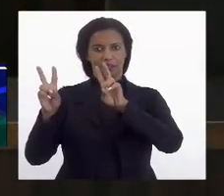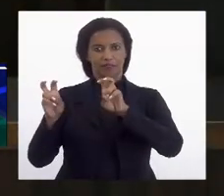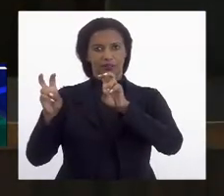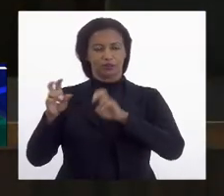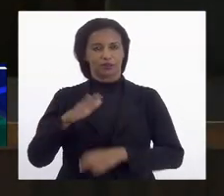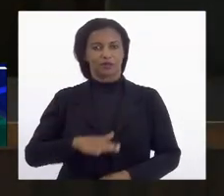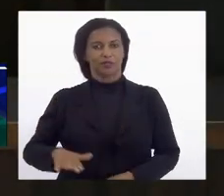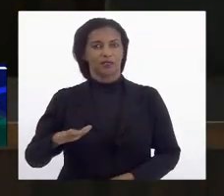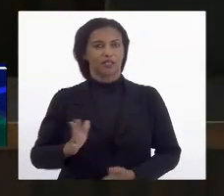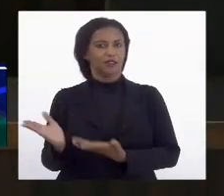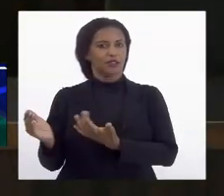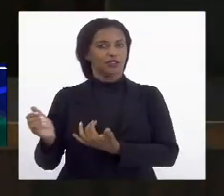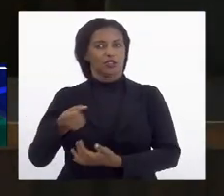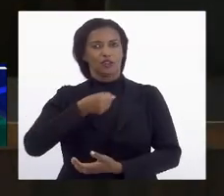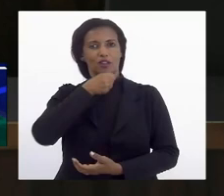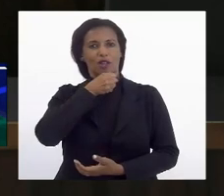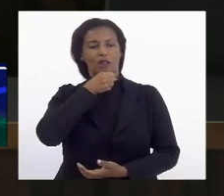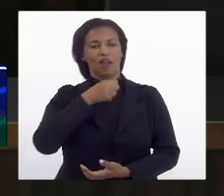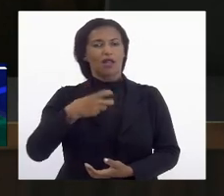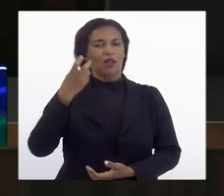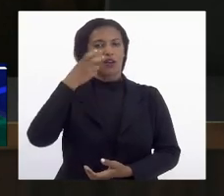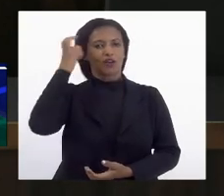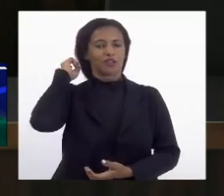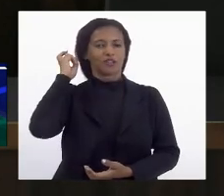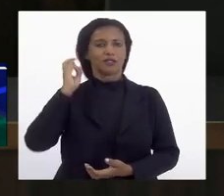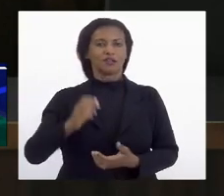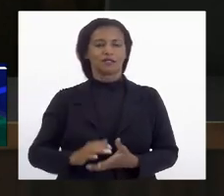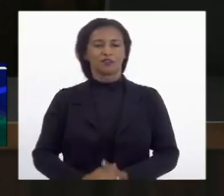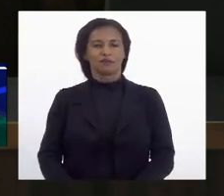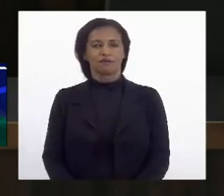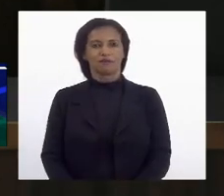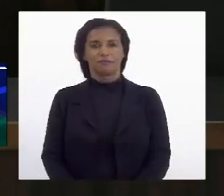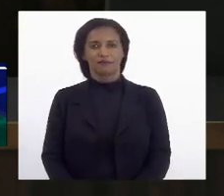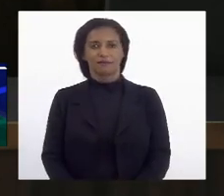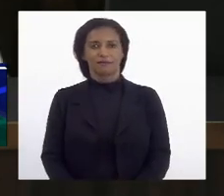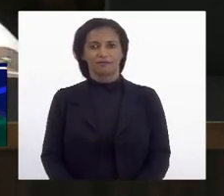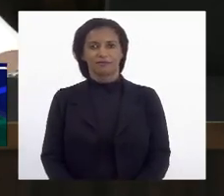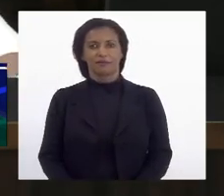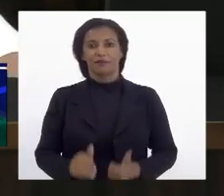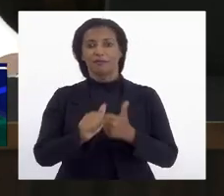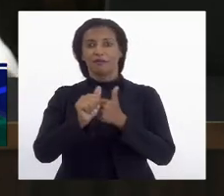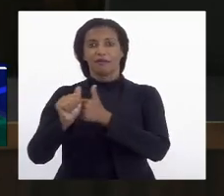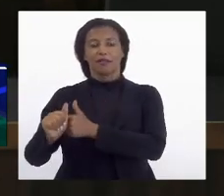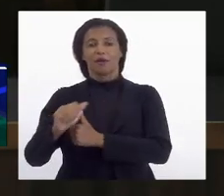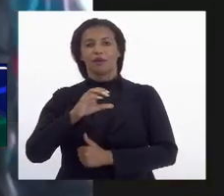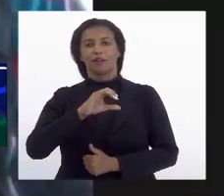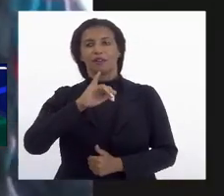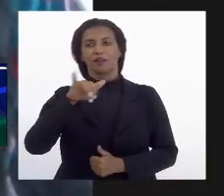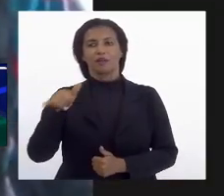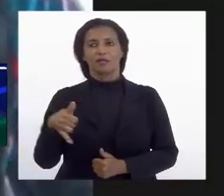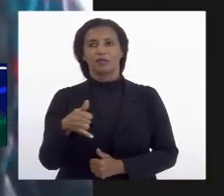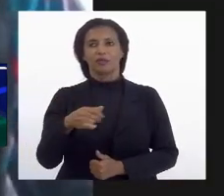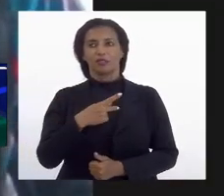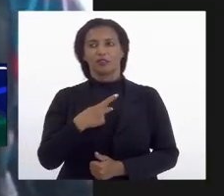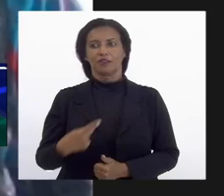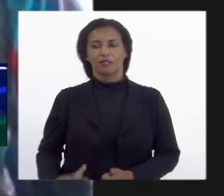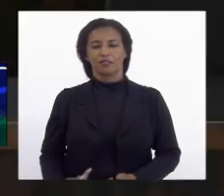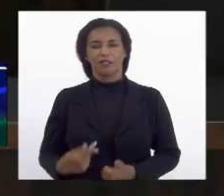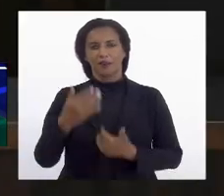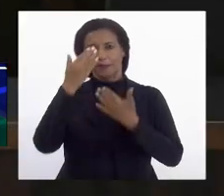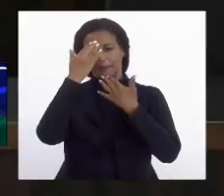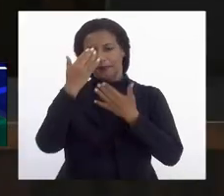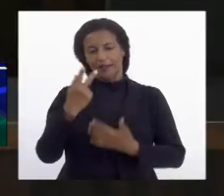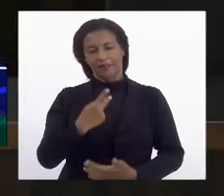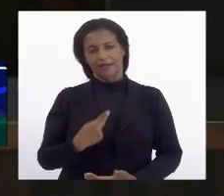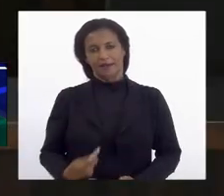Criança e Adolescente e Idoso deputada Rosane Félix acompanha o parecer da CCJ senhor Presidente obrigada